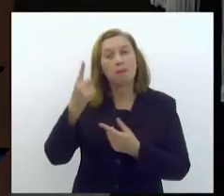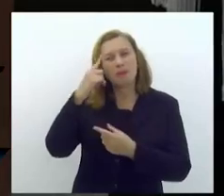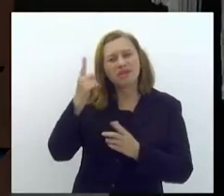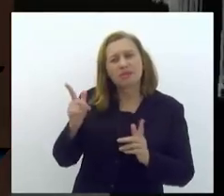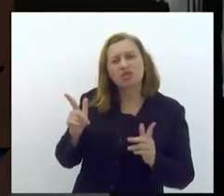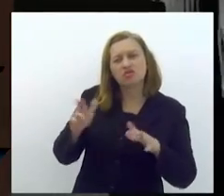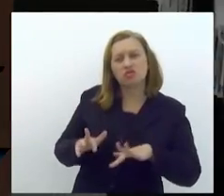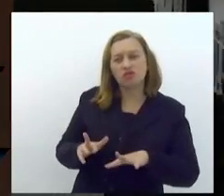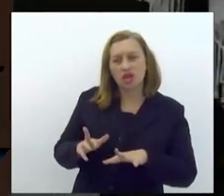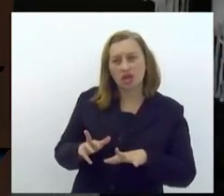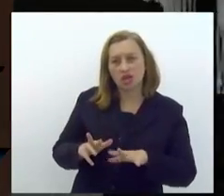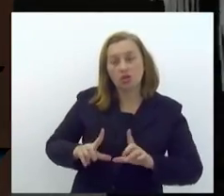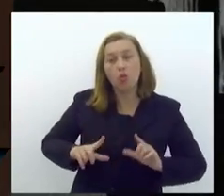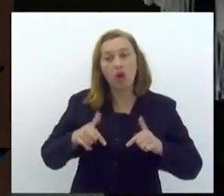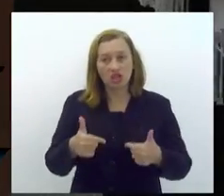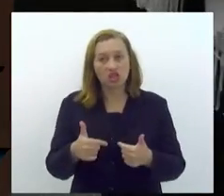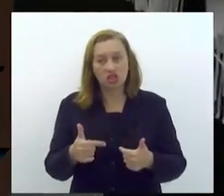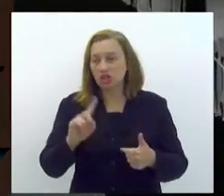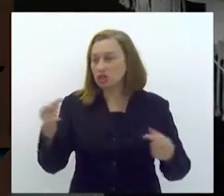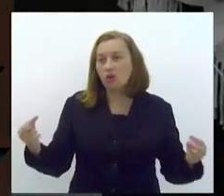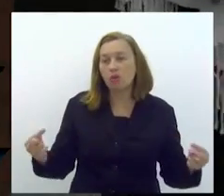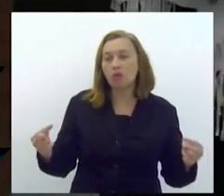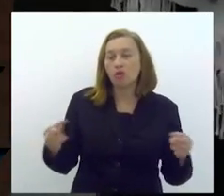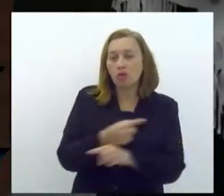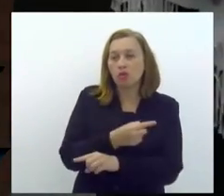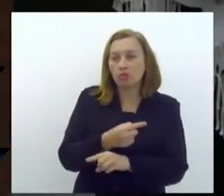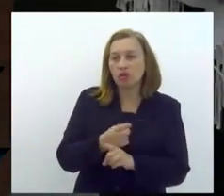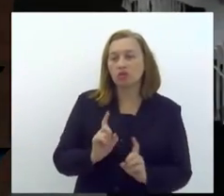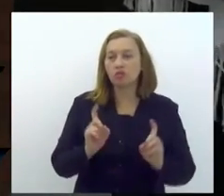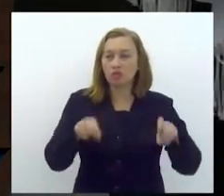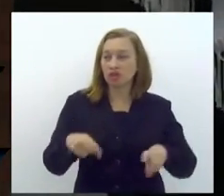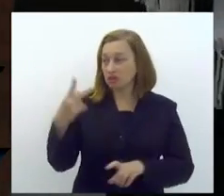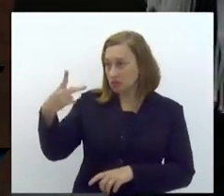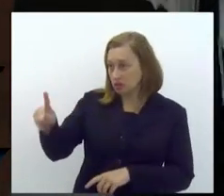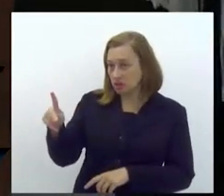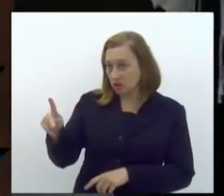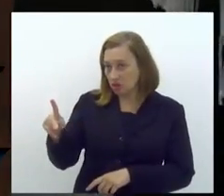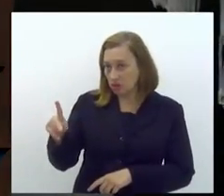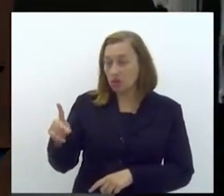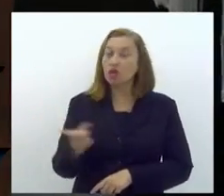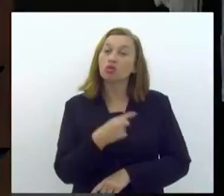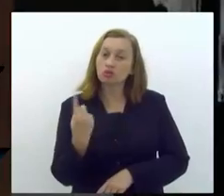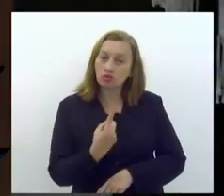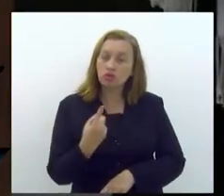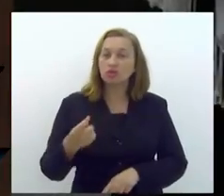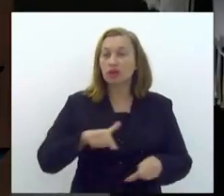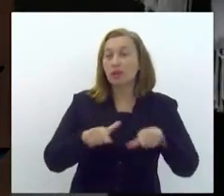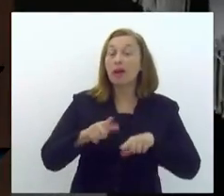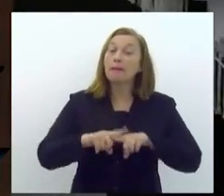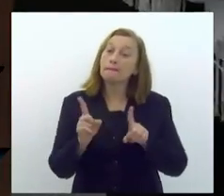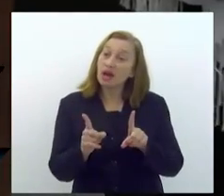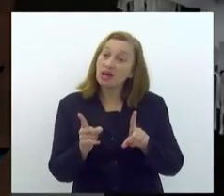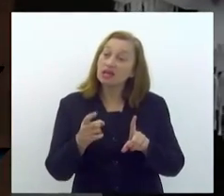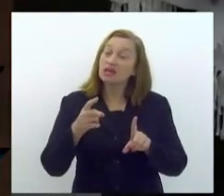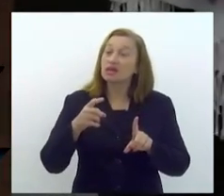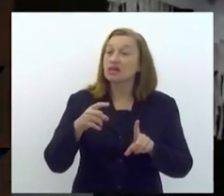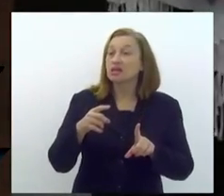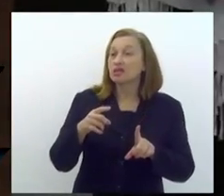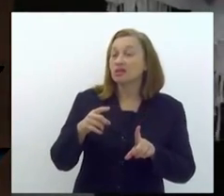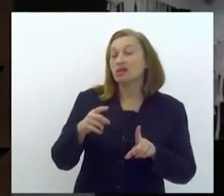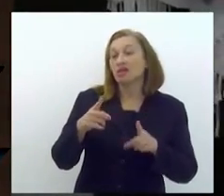atitudes que não condiz com o mandato de vossa excelência e com os nossos mandatos Mas você se a fala